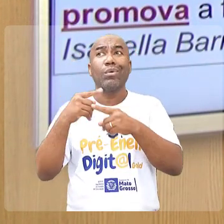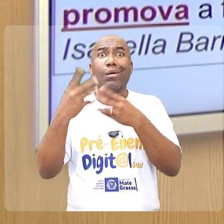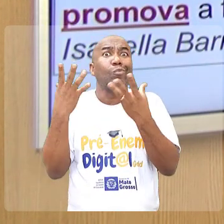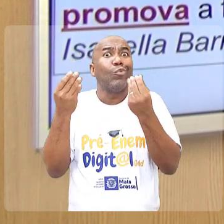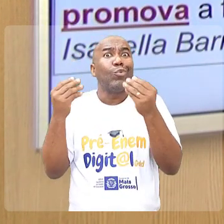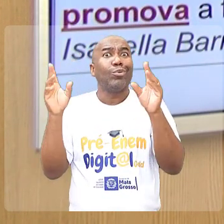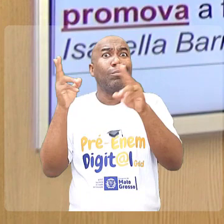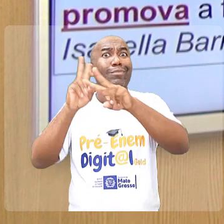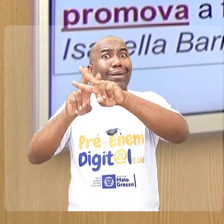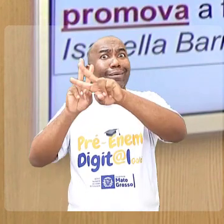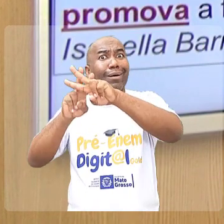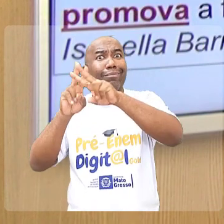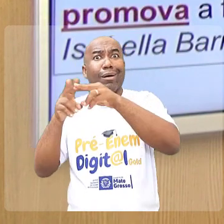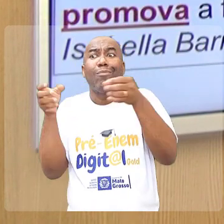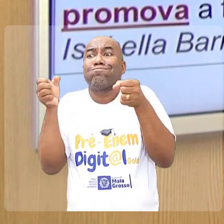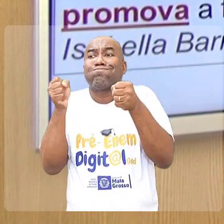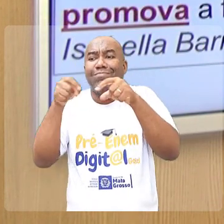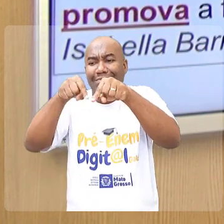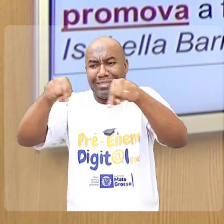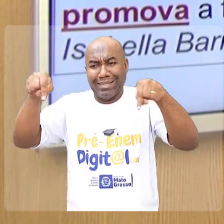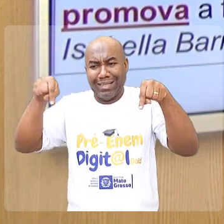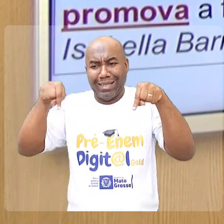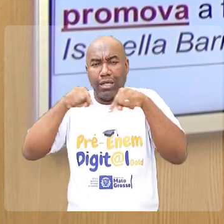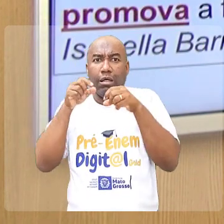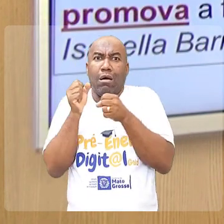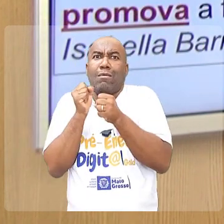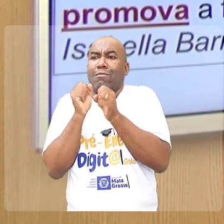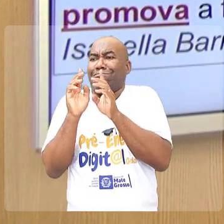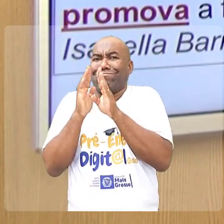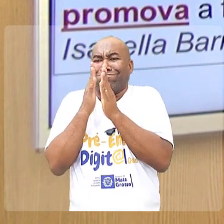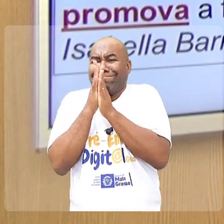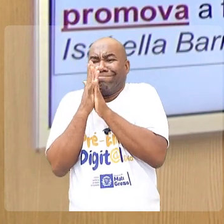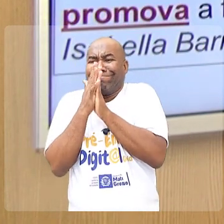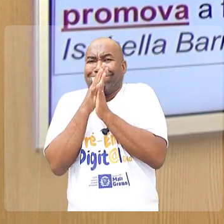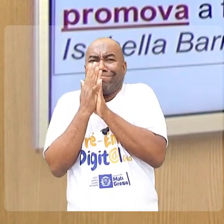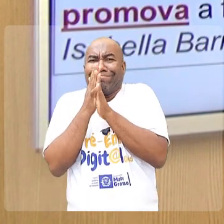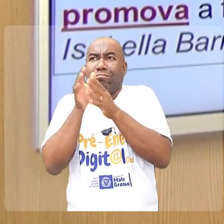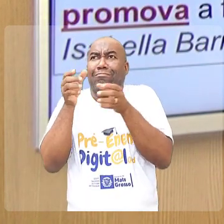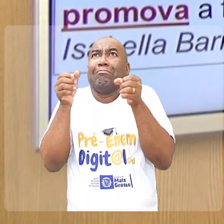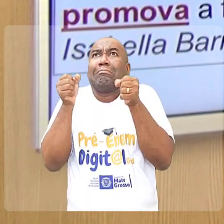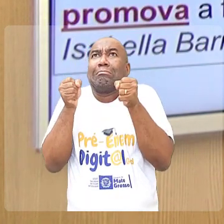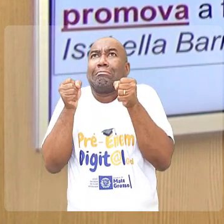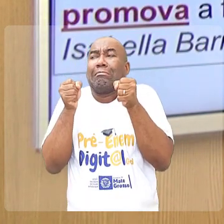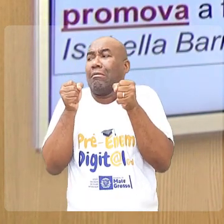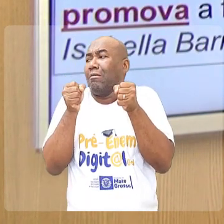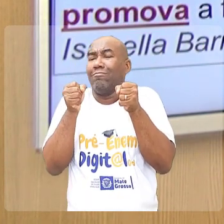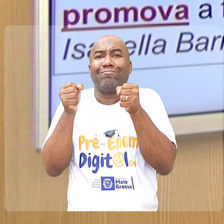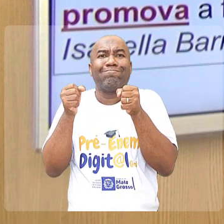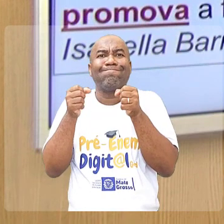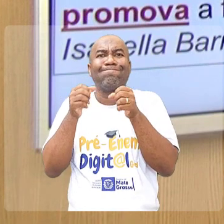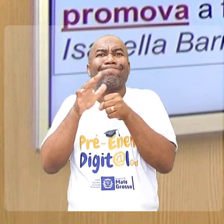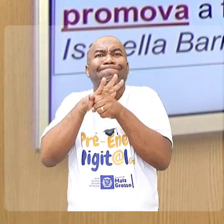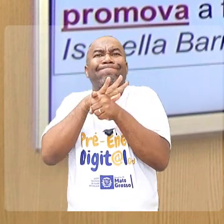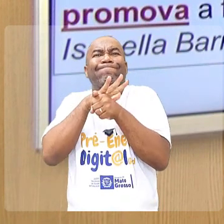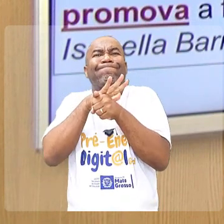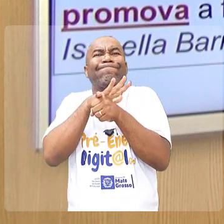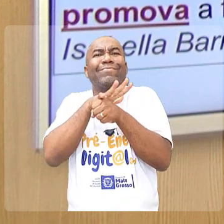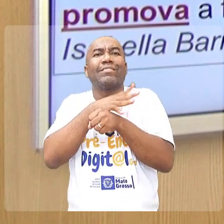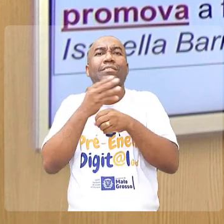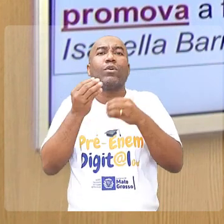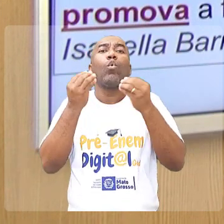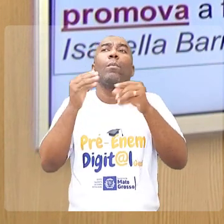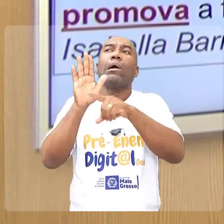de alguém, de forma prática, que vai resolver isso. E o agente é essa pessoa, esse elemento,